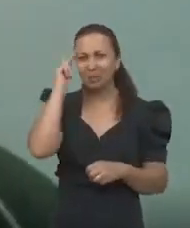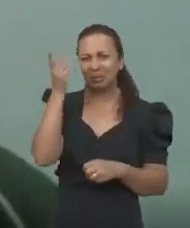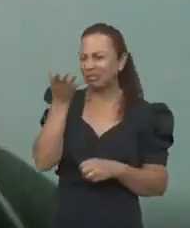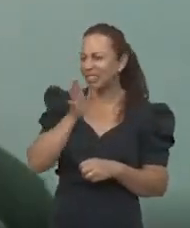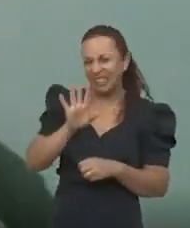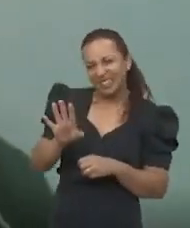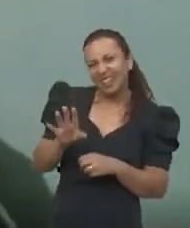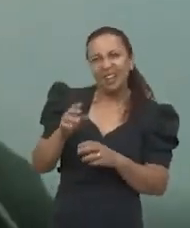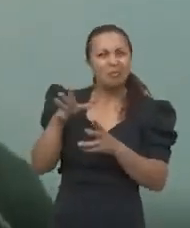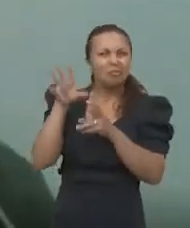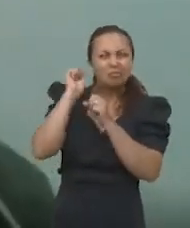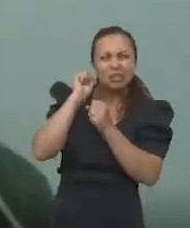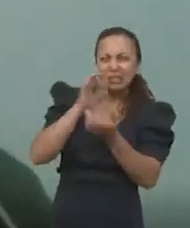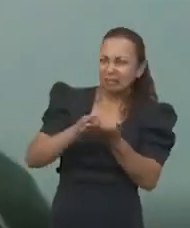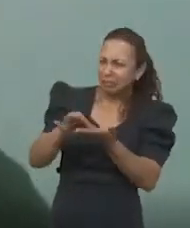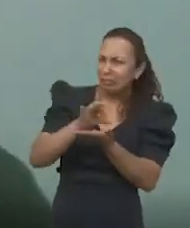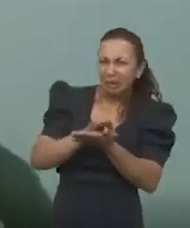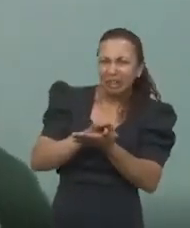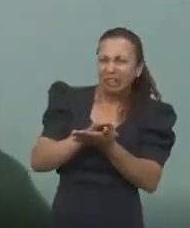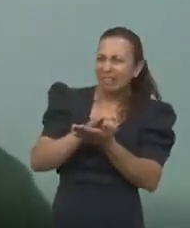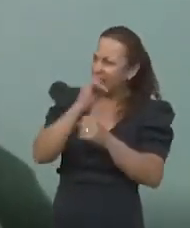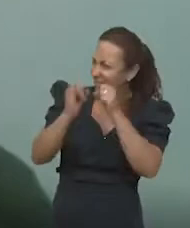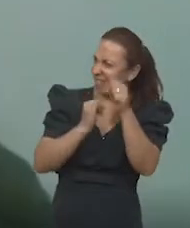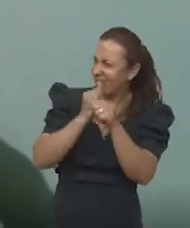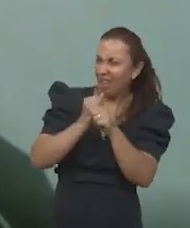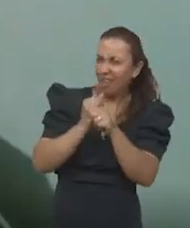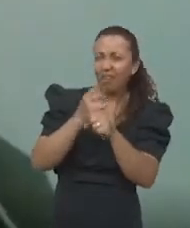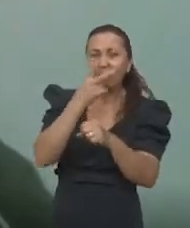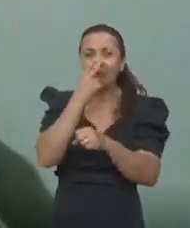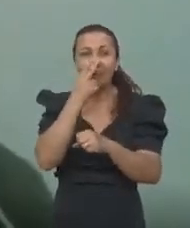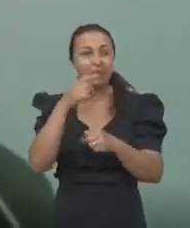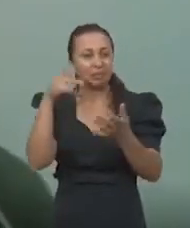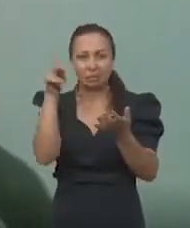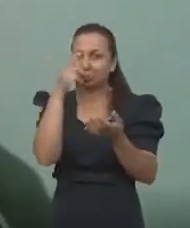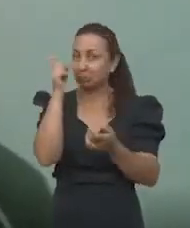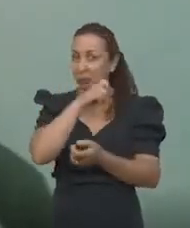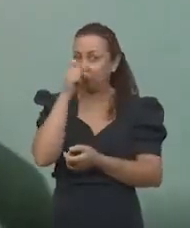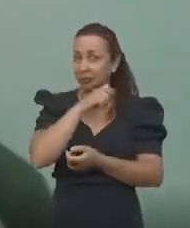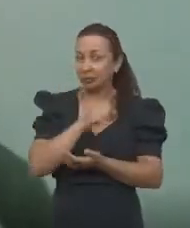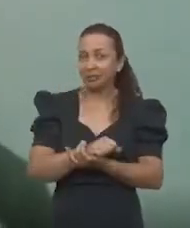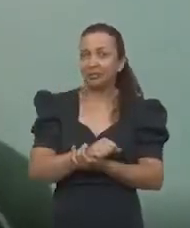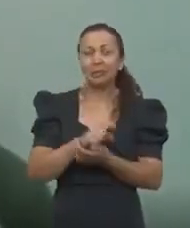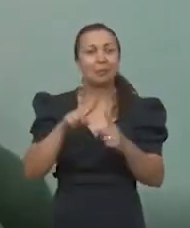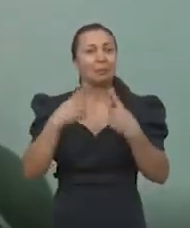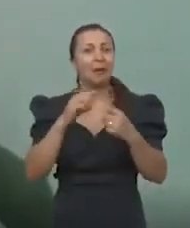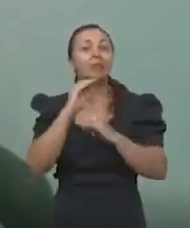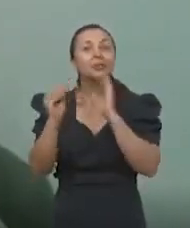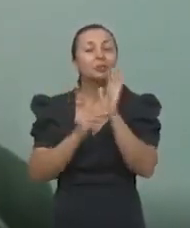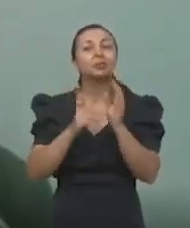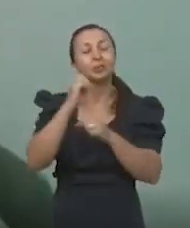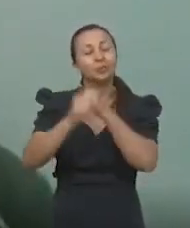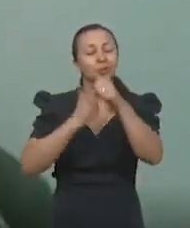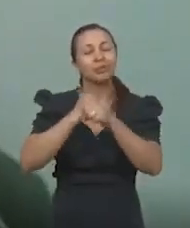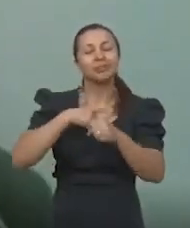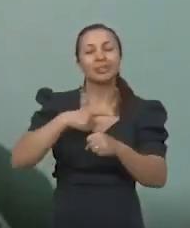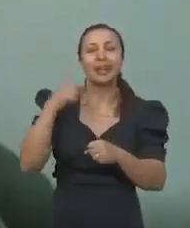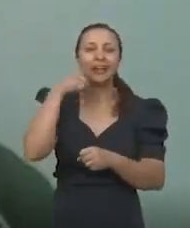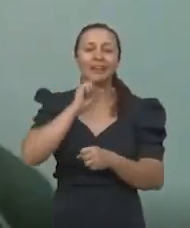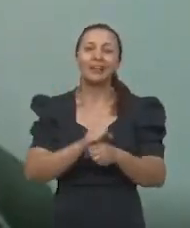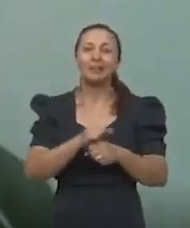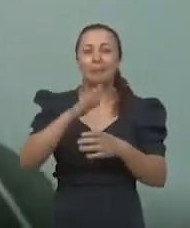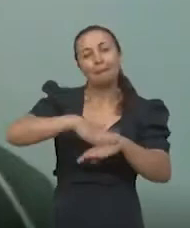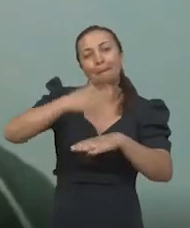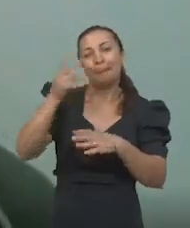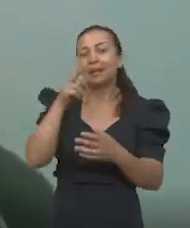assim que muitas pessoas têm um pé atrás na hora de ouvir, né? Falam, nossa, aí parece uma coisa muito abstrata, né? Apesar que nos últimos anos ela tem ganhado